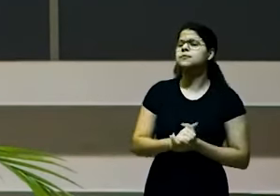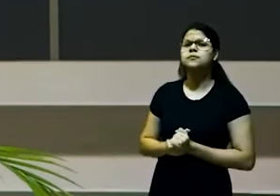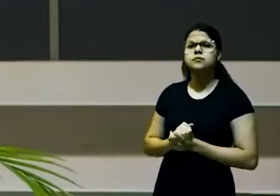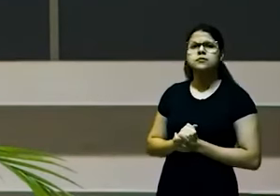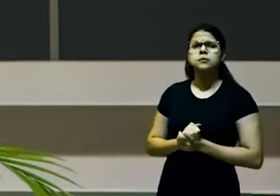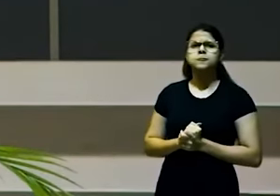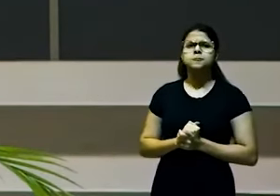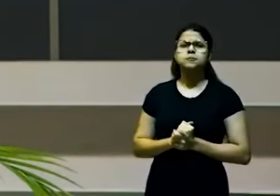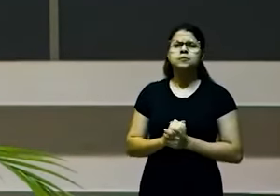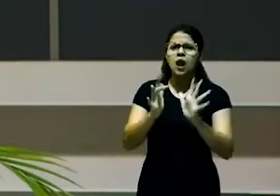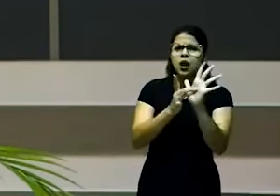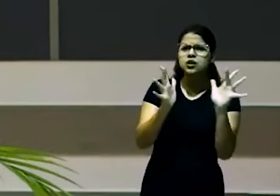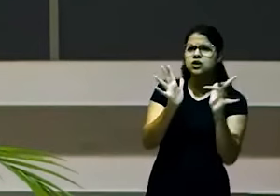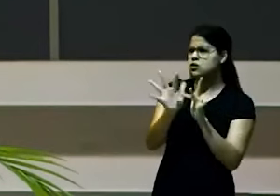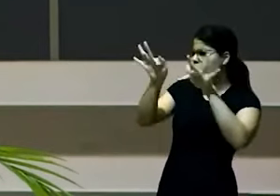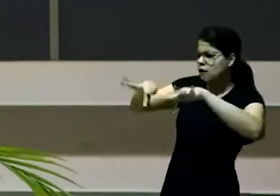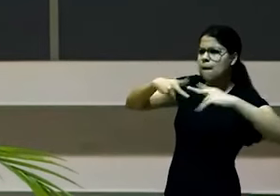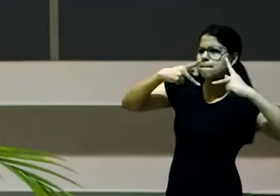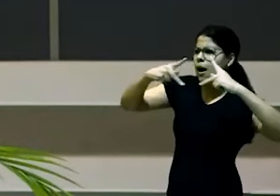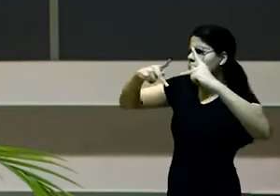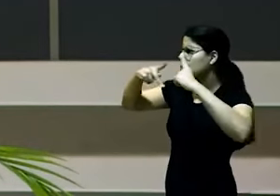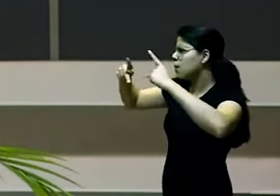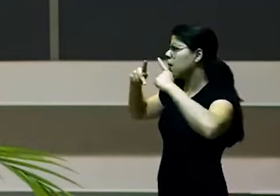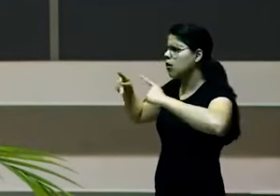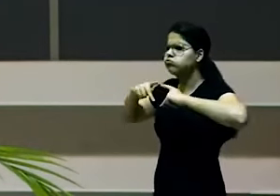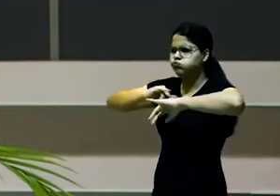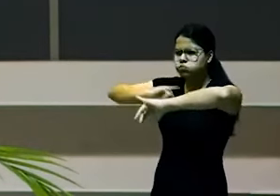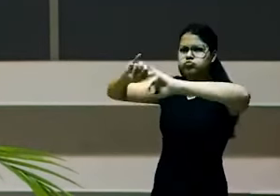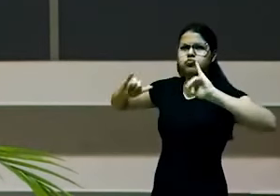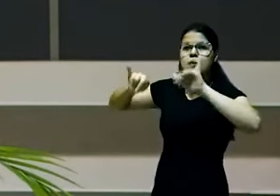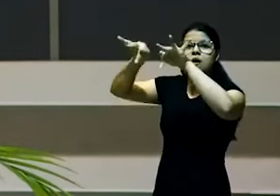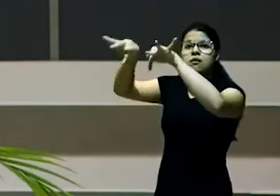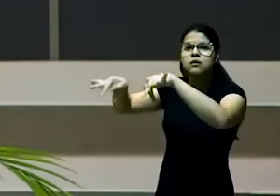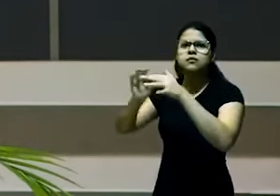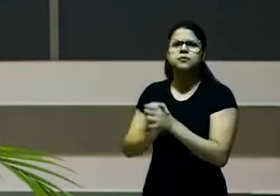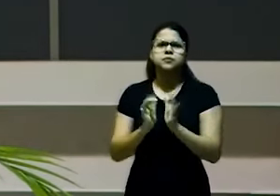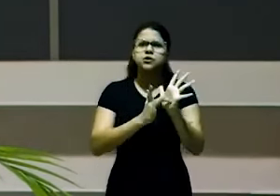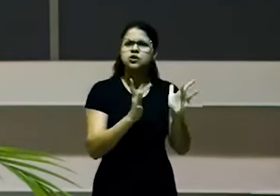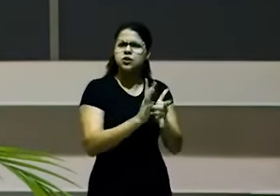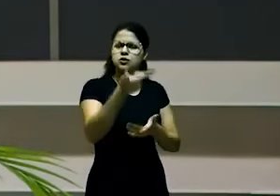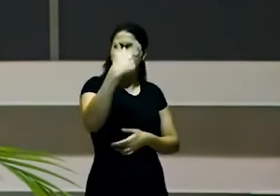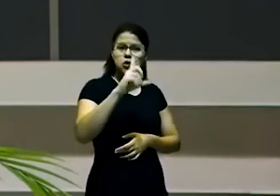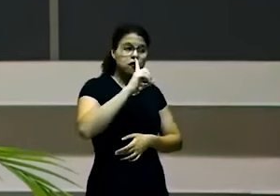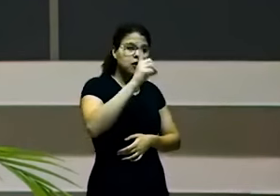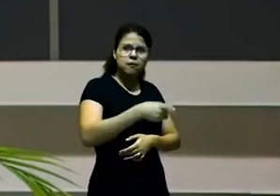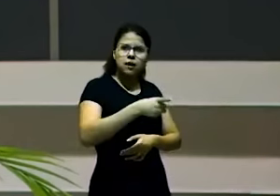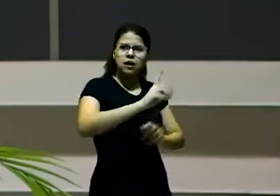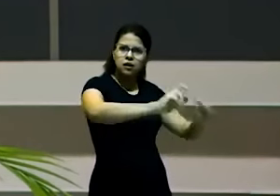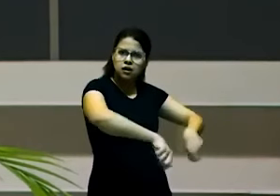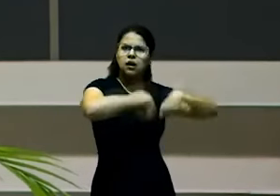depois que pregou a a palavra olhou para Pedro e disse assim lançai a rede Pedro